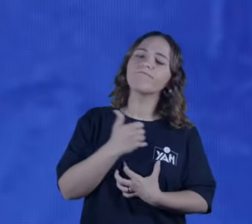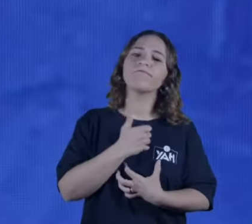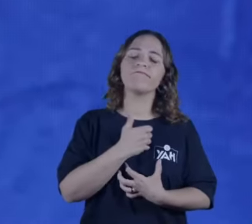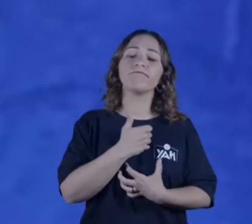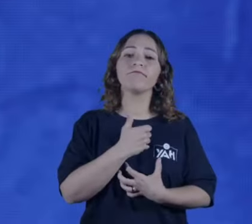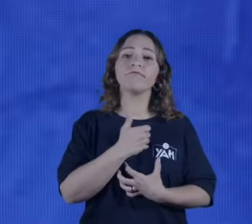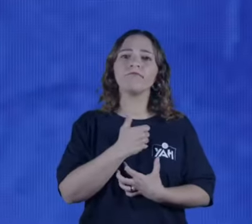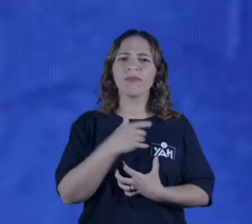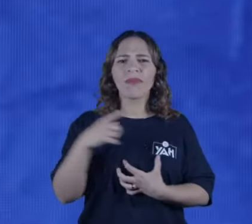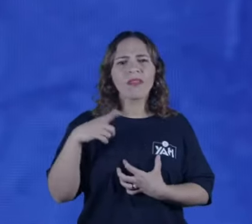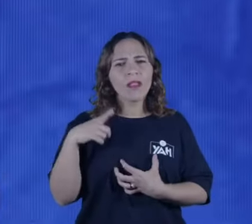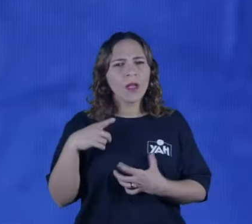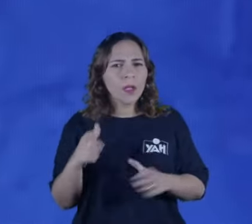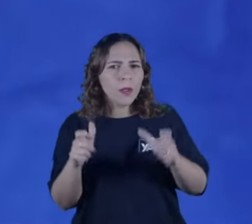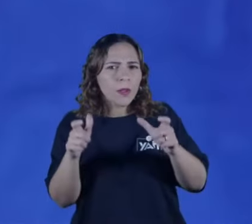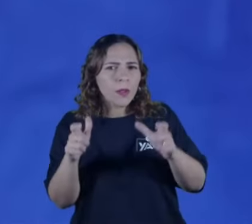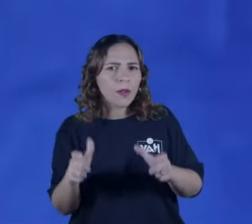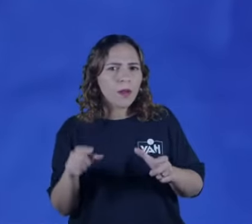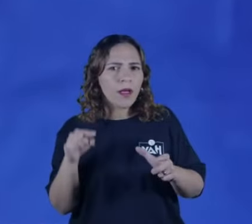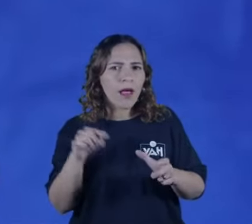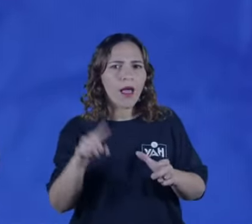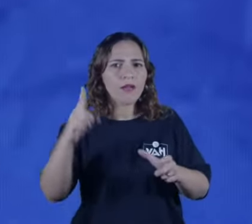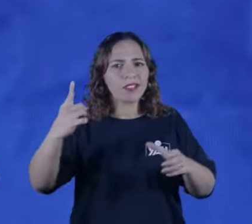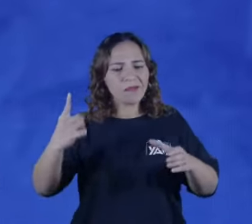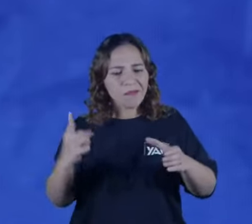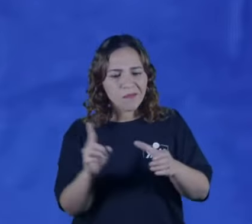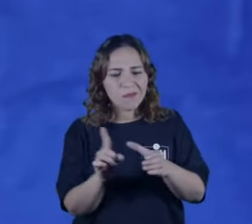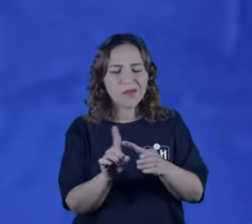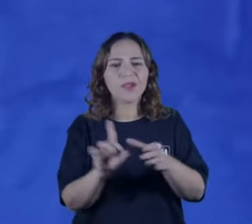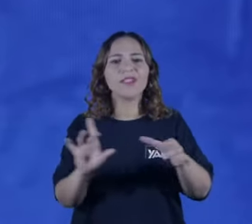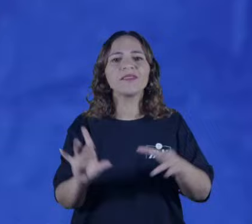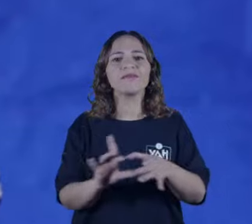Existe um lugar para você no corpo de Cristo.